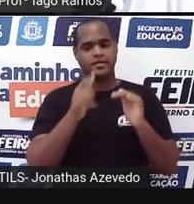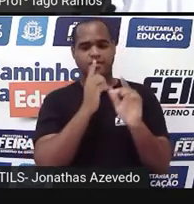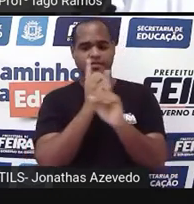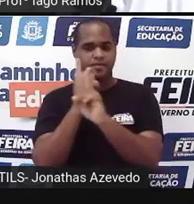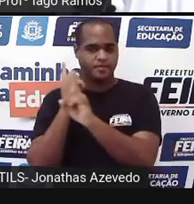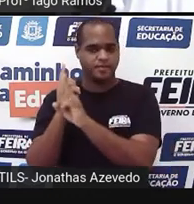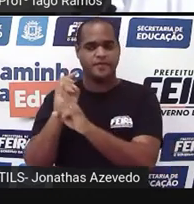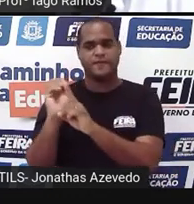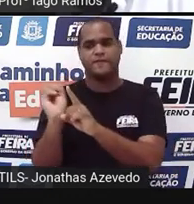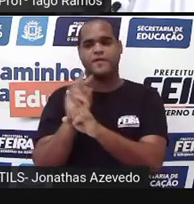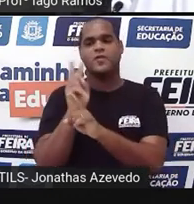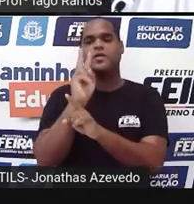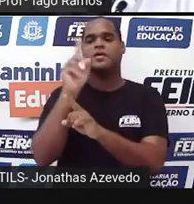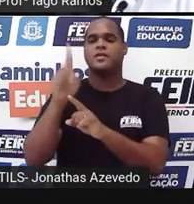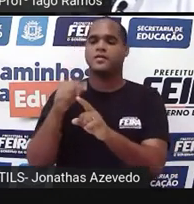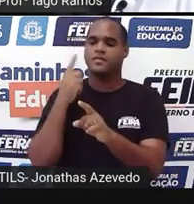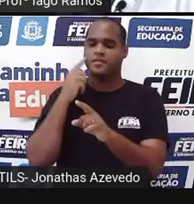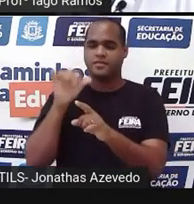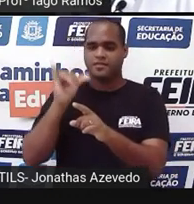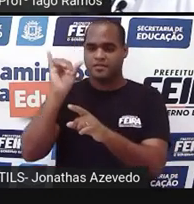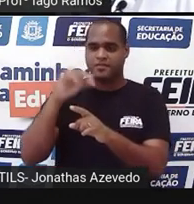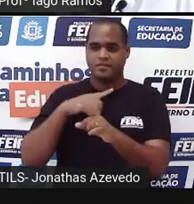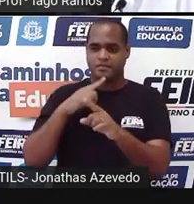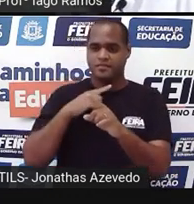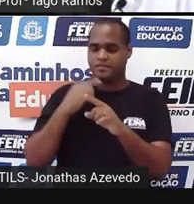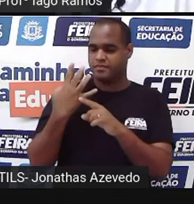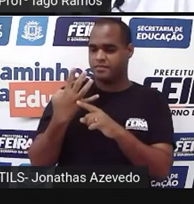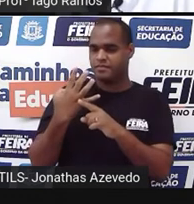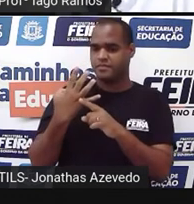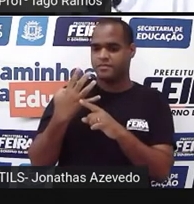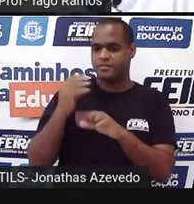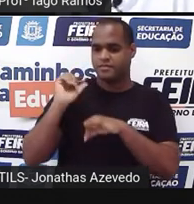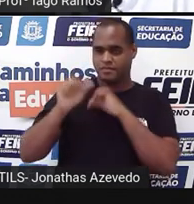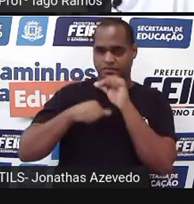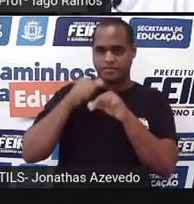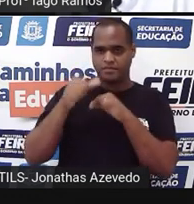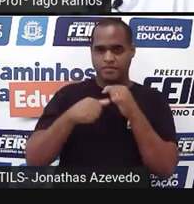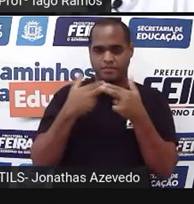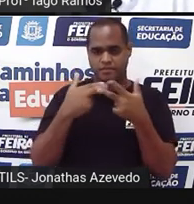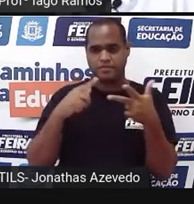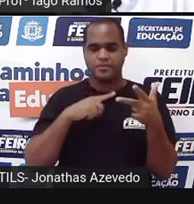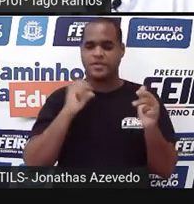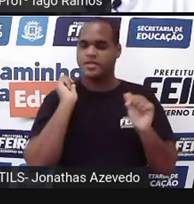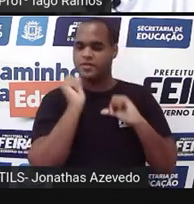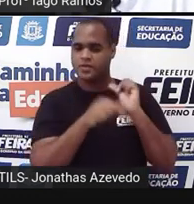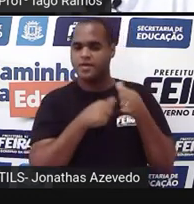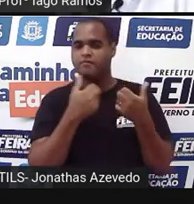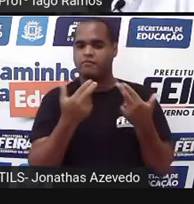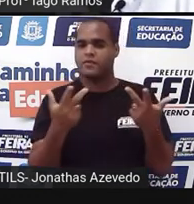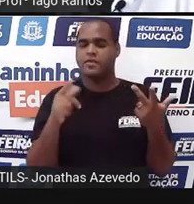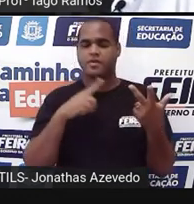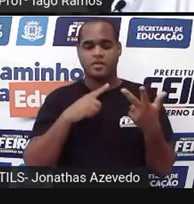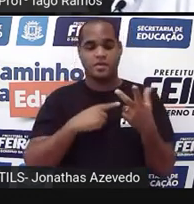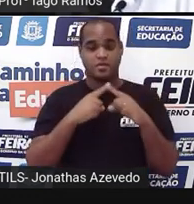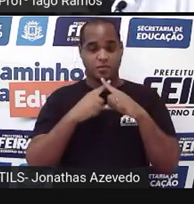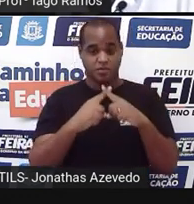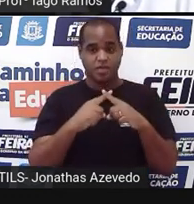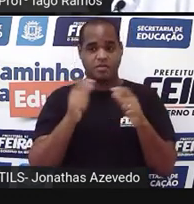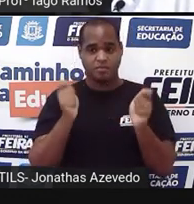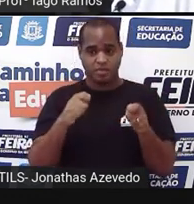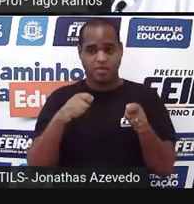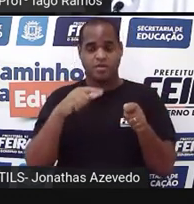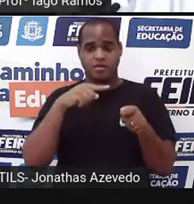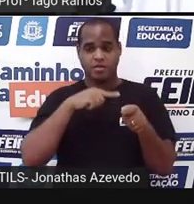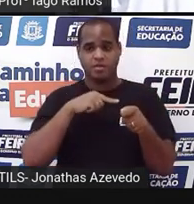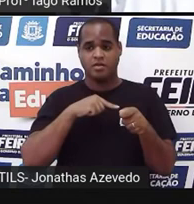daquele y4 multiplicar vy jogou para outro lado inverte a operação se multiplicavam do lado